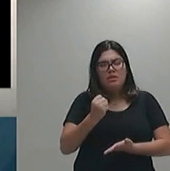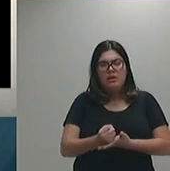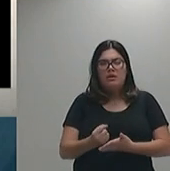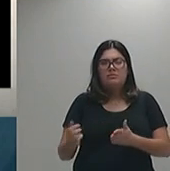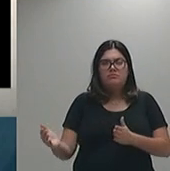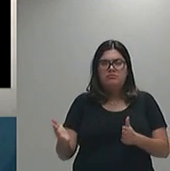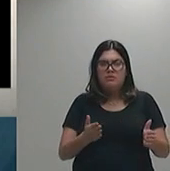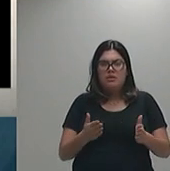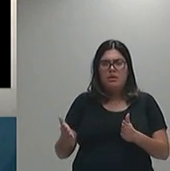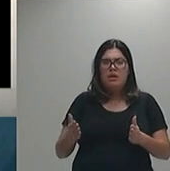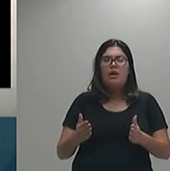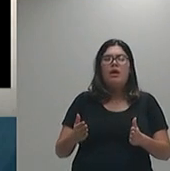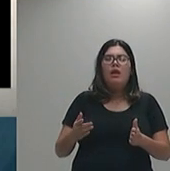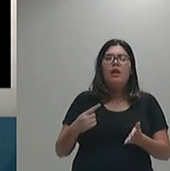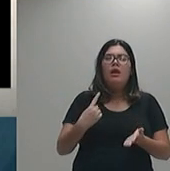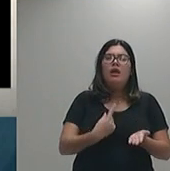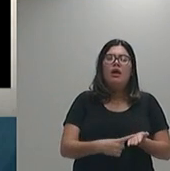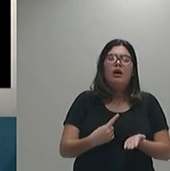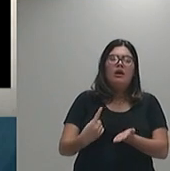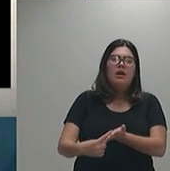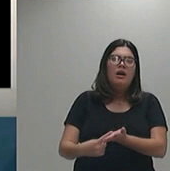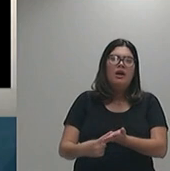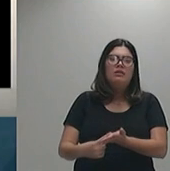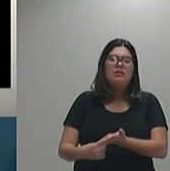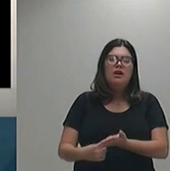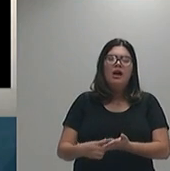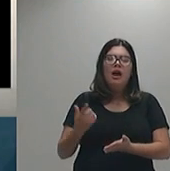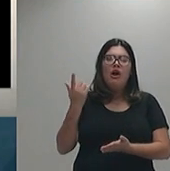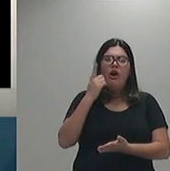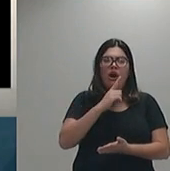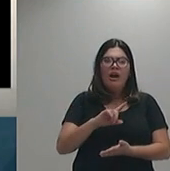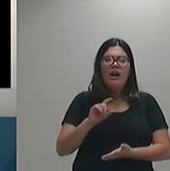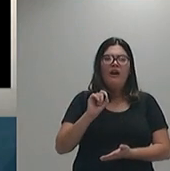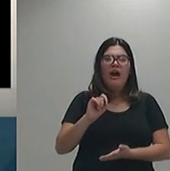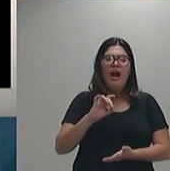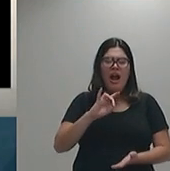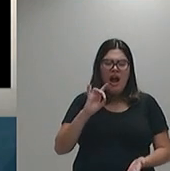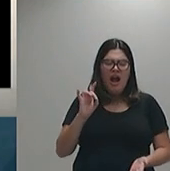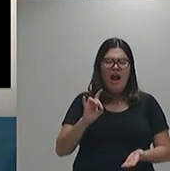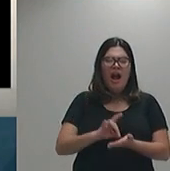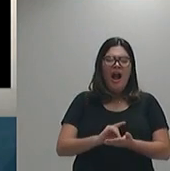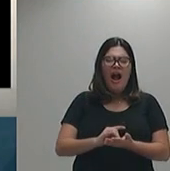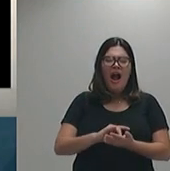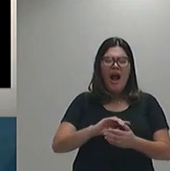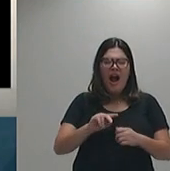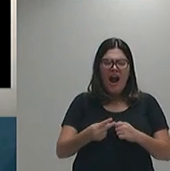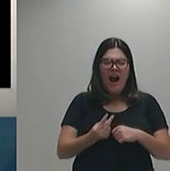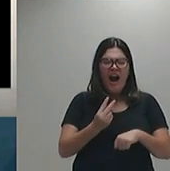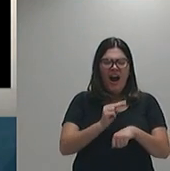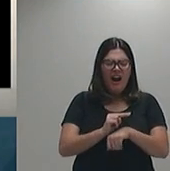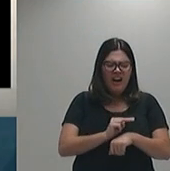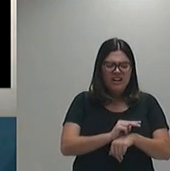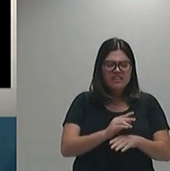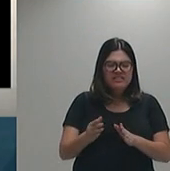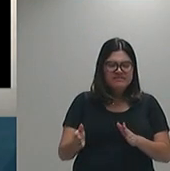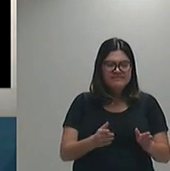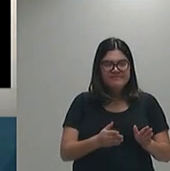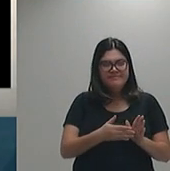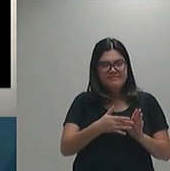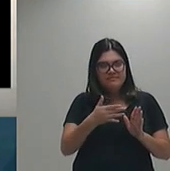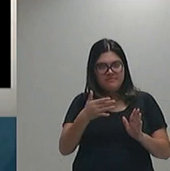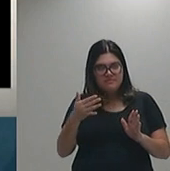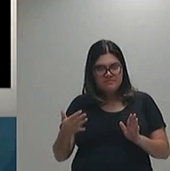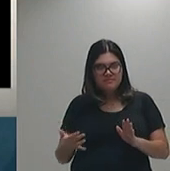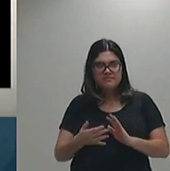para que ele tenha repetido efetivamente um resguardo nesse período de transição sendo